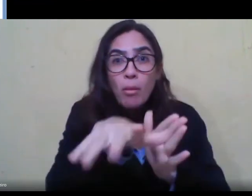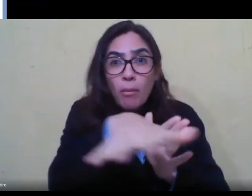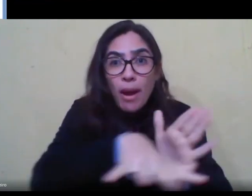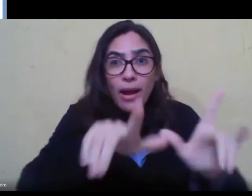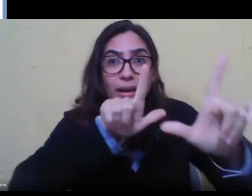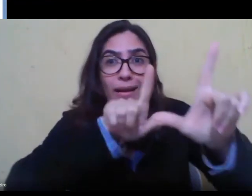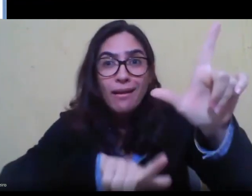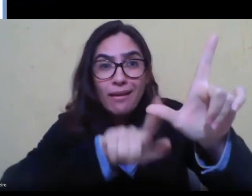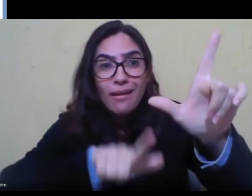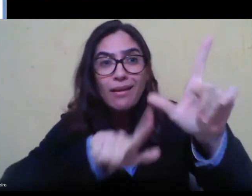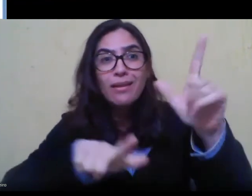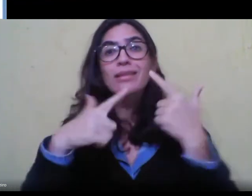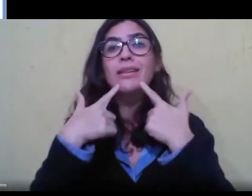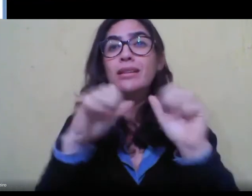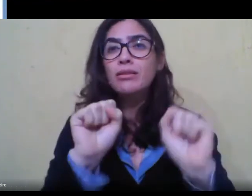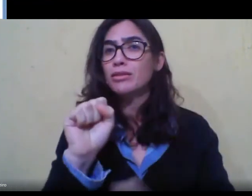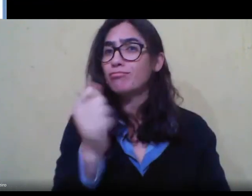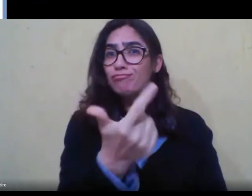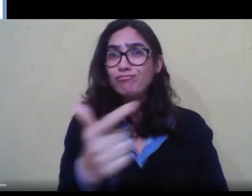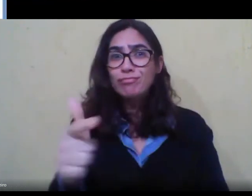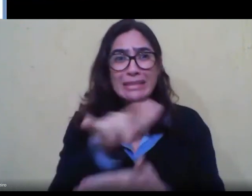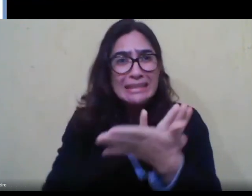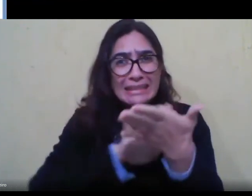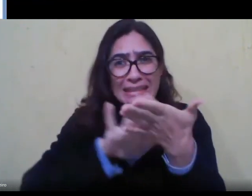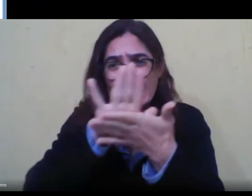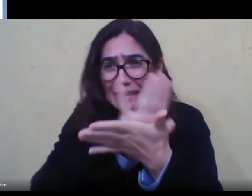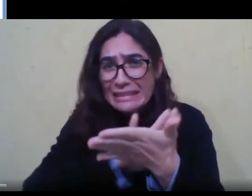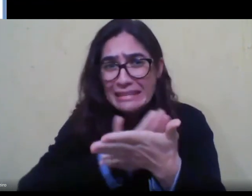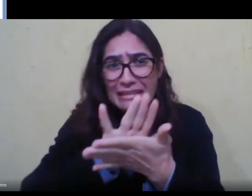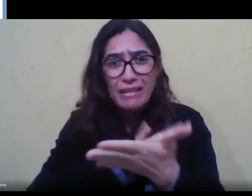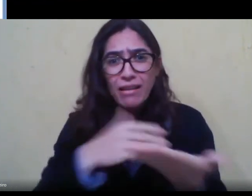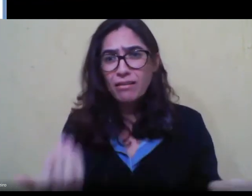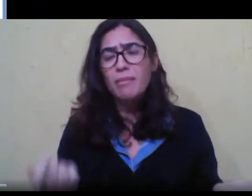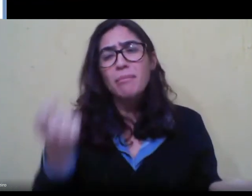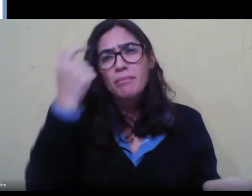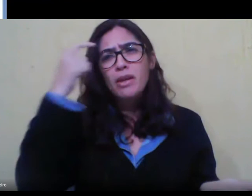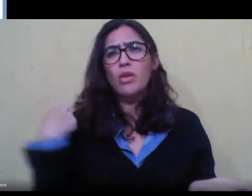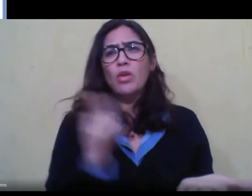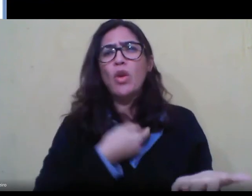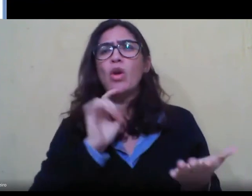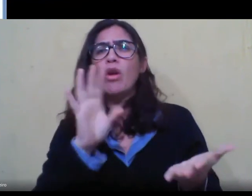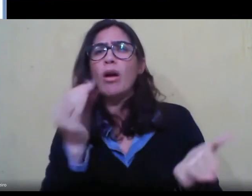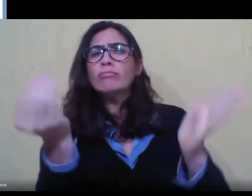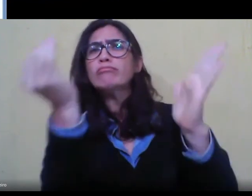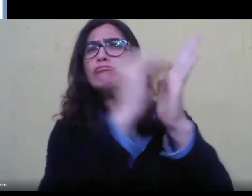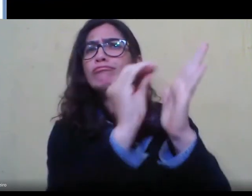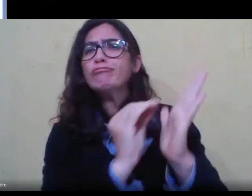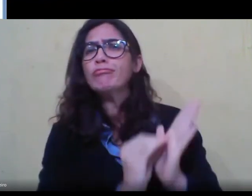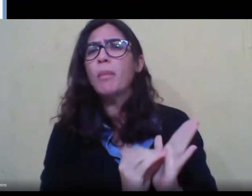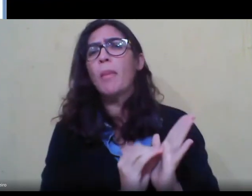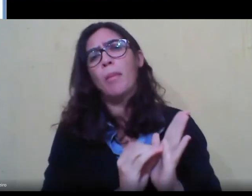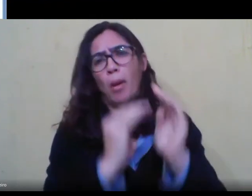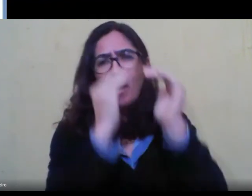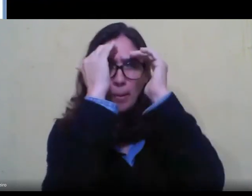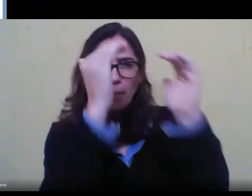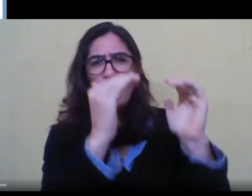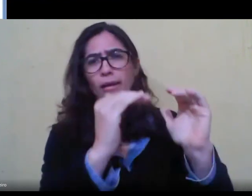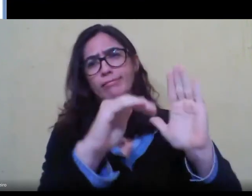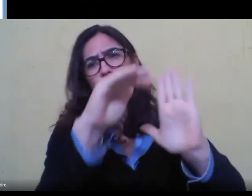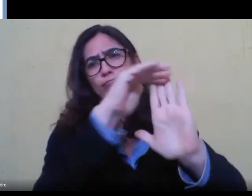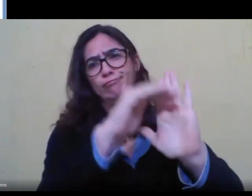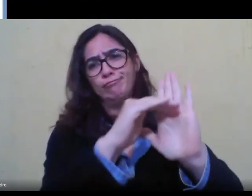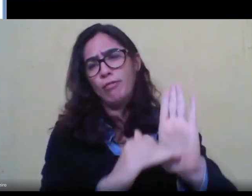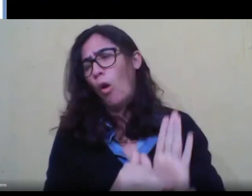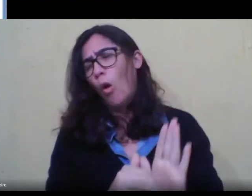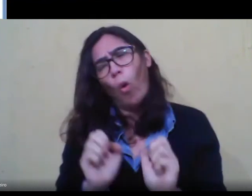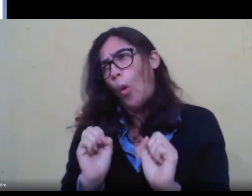cumprir com as normativas. Ok, se vocês disserem para a gente coloca lá para cumprir com as normativas, ok. Vai ser falso do mesmo